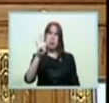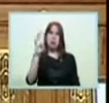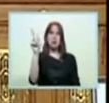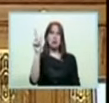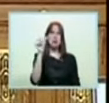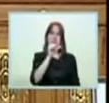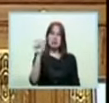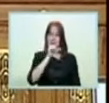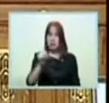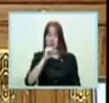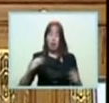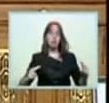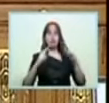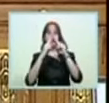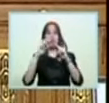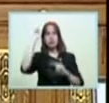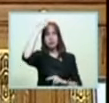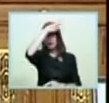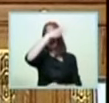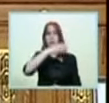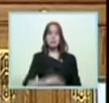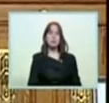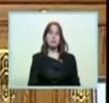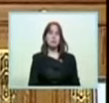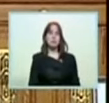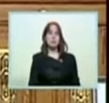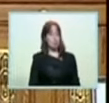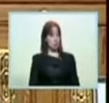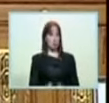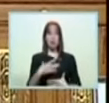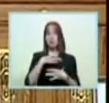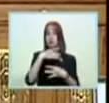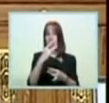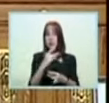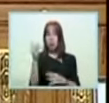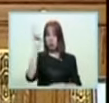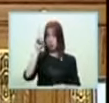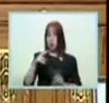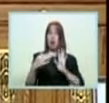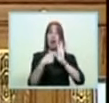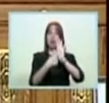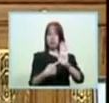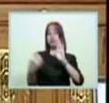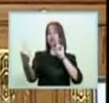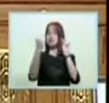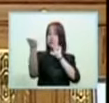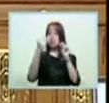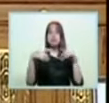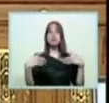Se vou a Nova Iorque, às Nações Unidas, dentro de 3 ou 4 semanas, posso falar, ter um encontro com o Presidente Donald